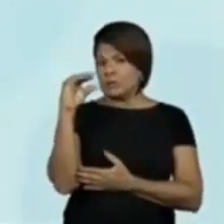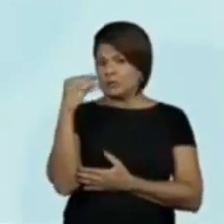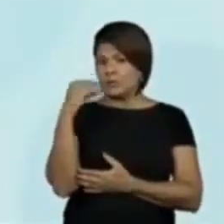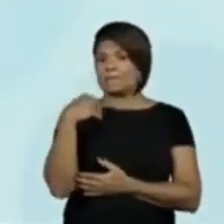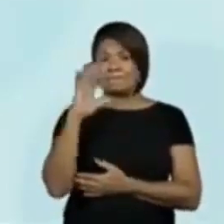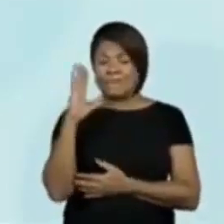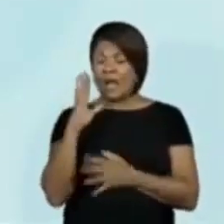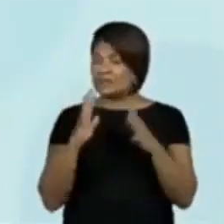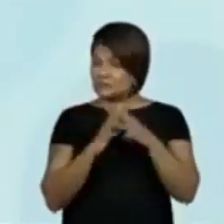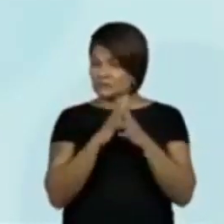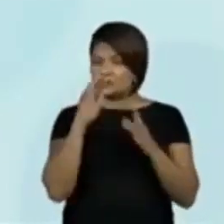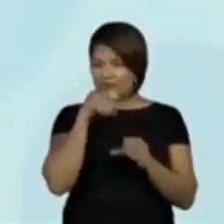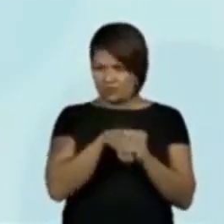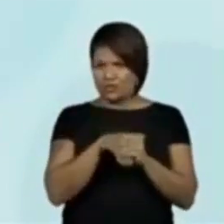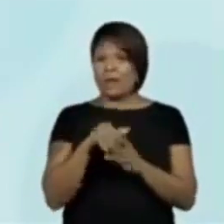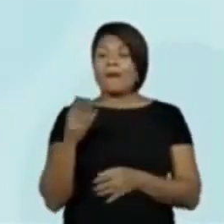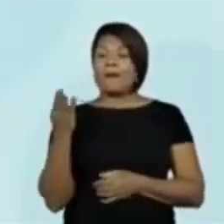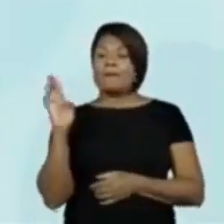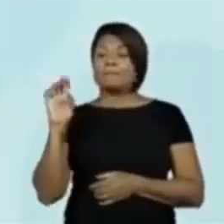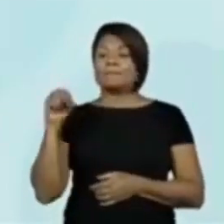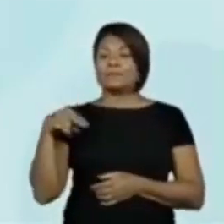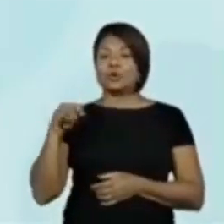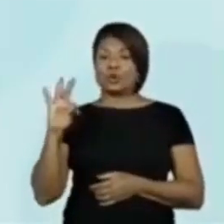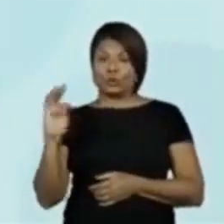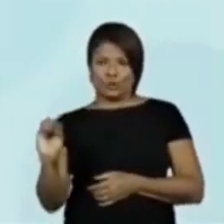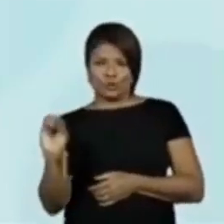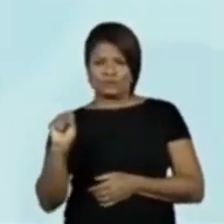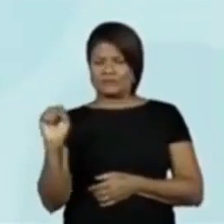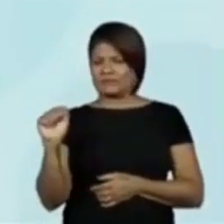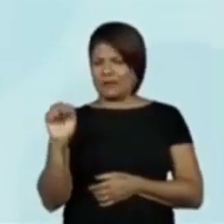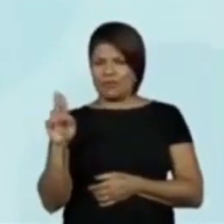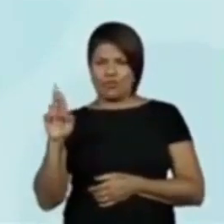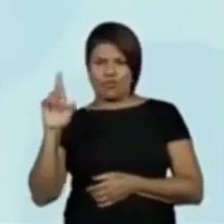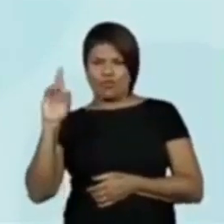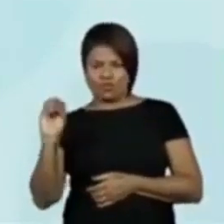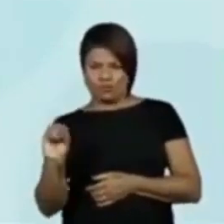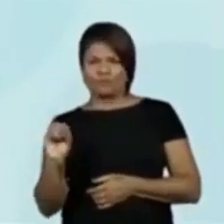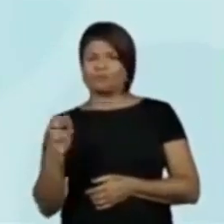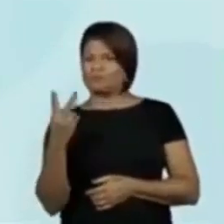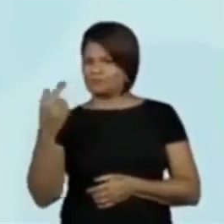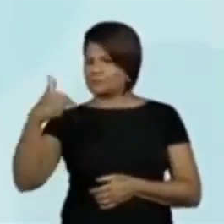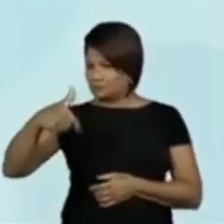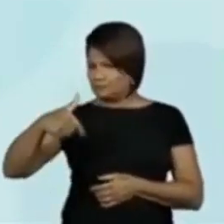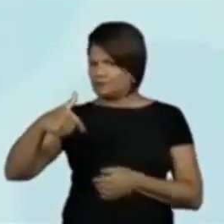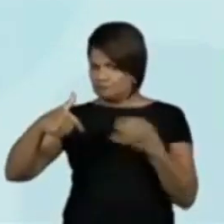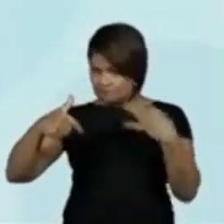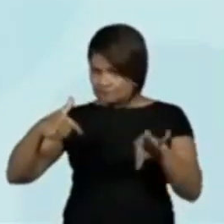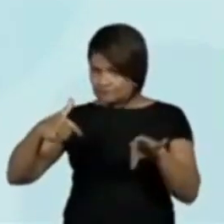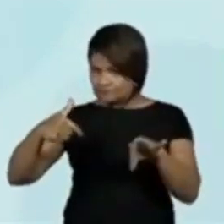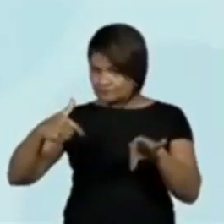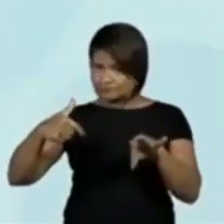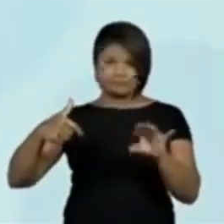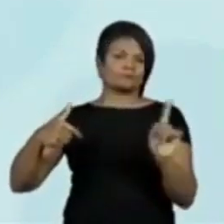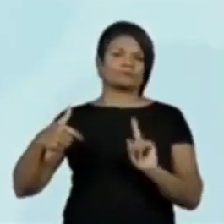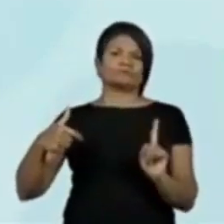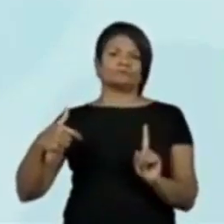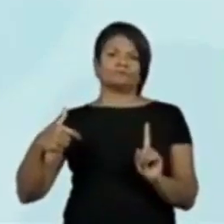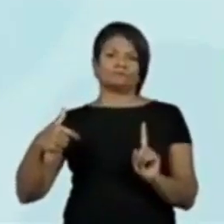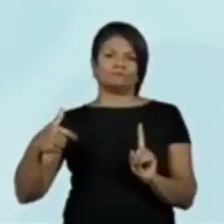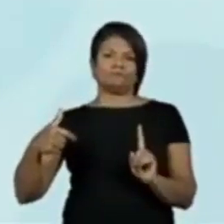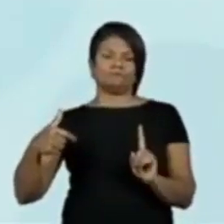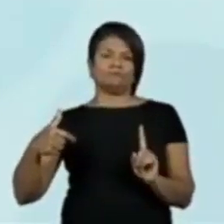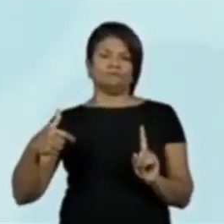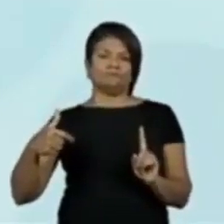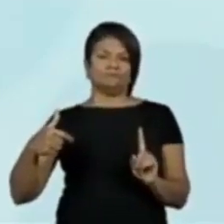mais votado foi o brontossauro com 27 votos. É verdade isso ou não? Vocês já fizeram isso.